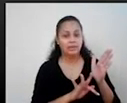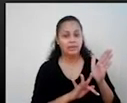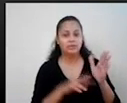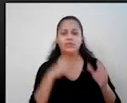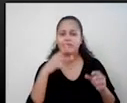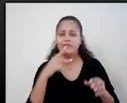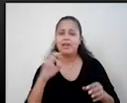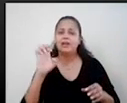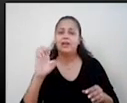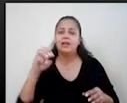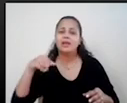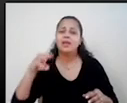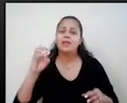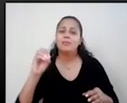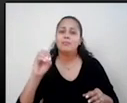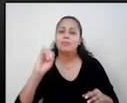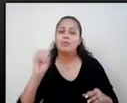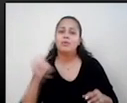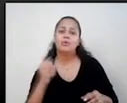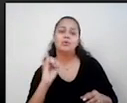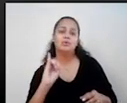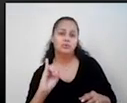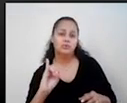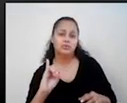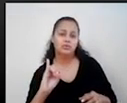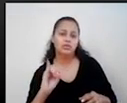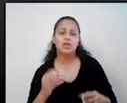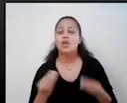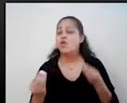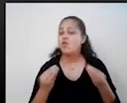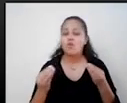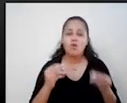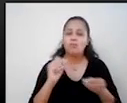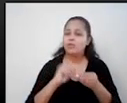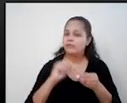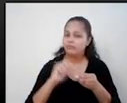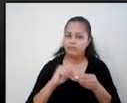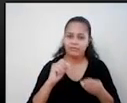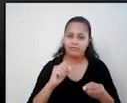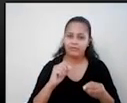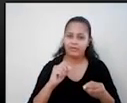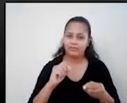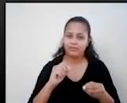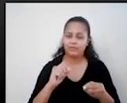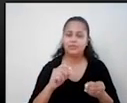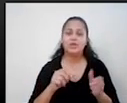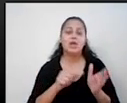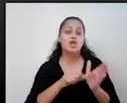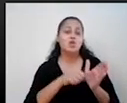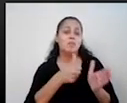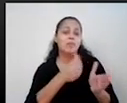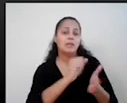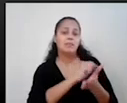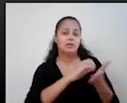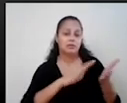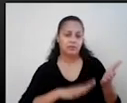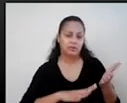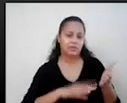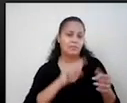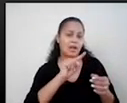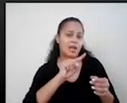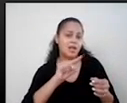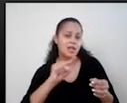falar sobre os emojis, a história dos emojis, como eles foram criados e assim por diante. E o primeiro exercício é para